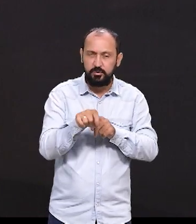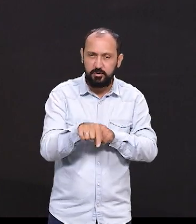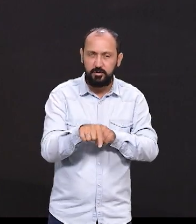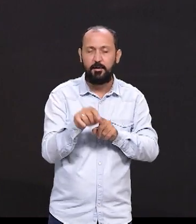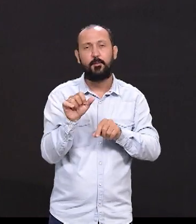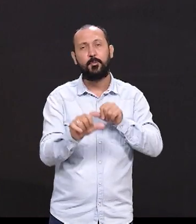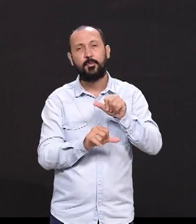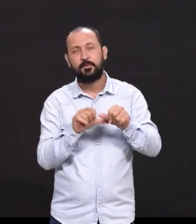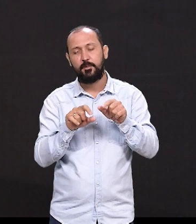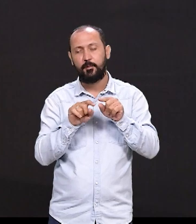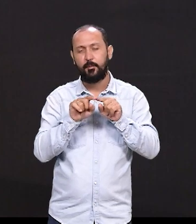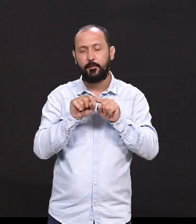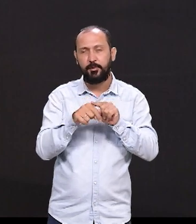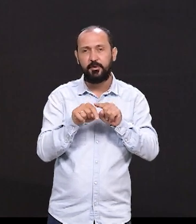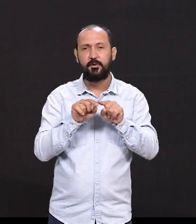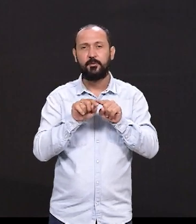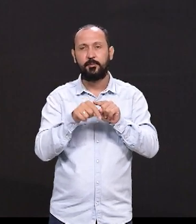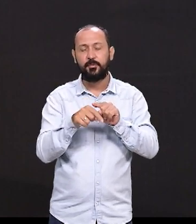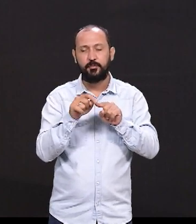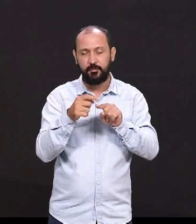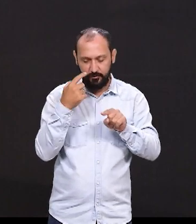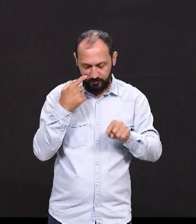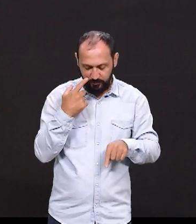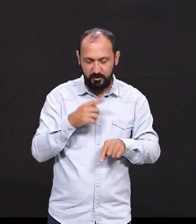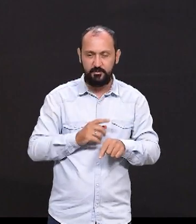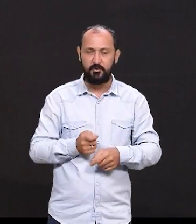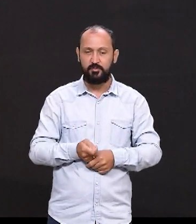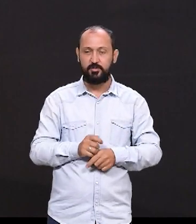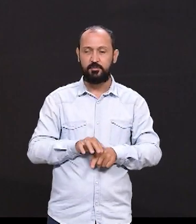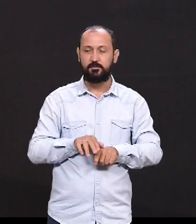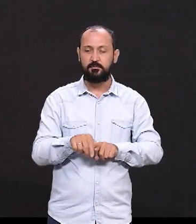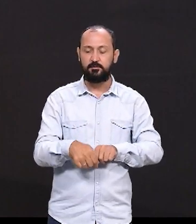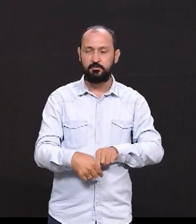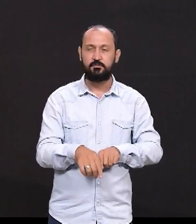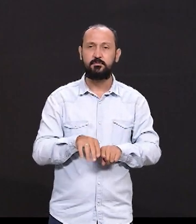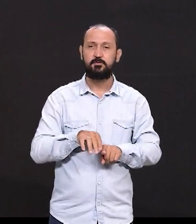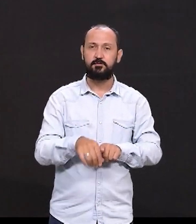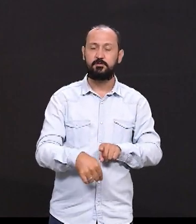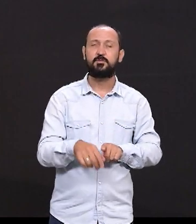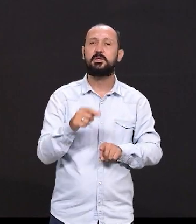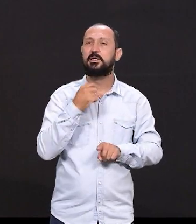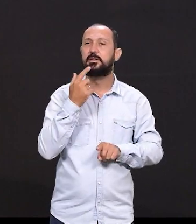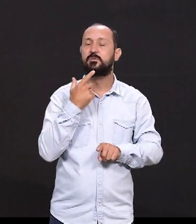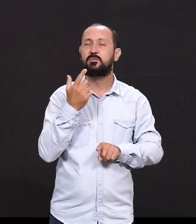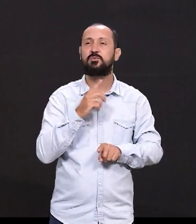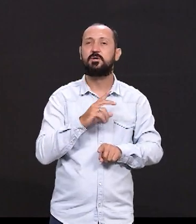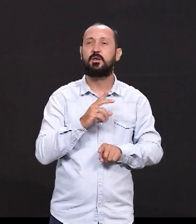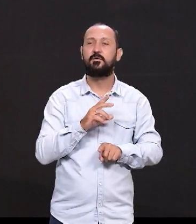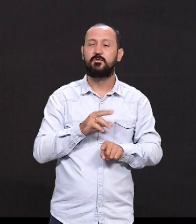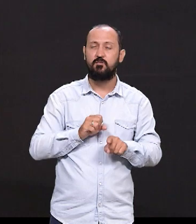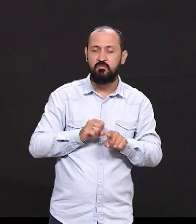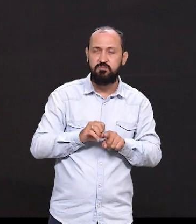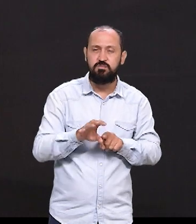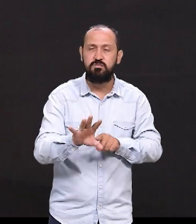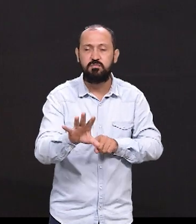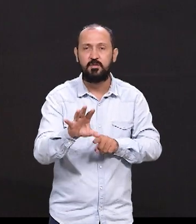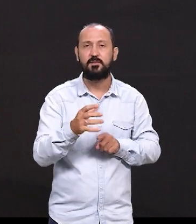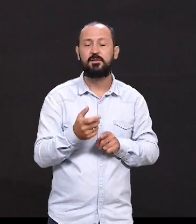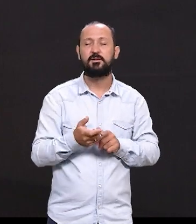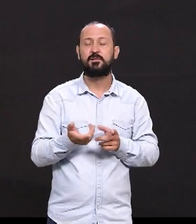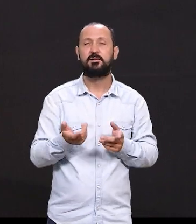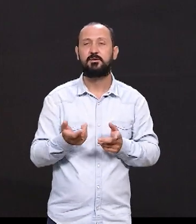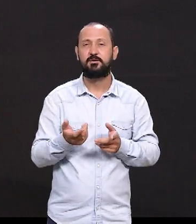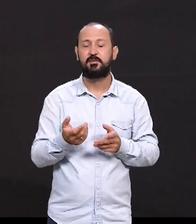é alterado gotejamento na ponta do sapato o paciente fala que vai fazer xixi acaba gotejando a ponta do sapato não consegue terminar aquele ato